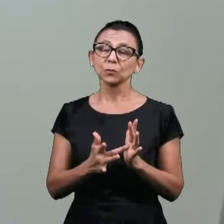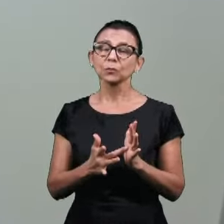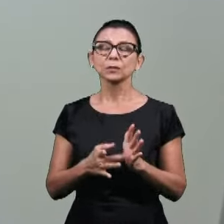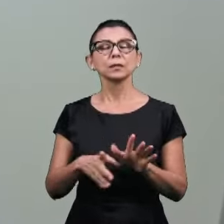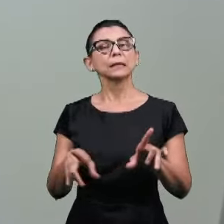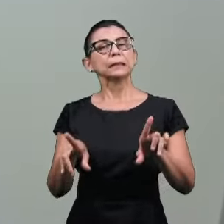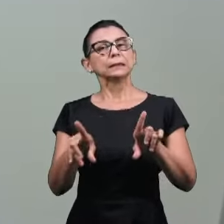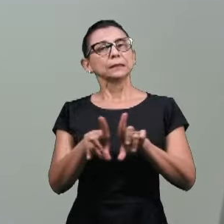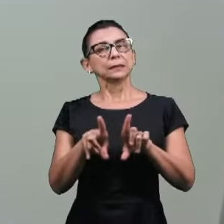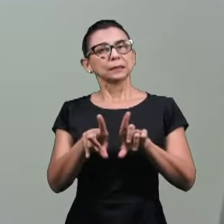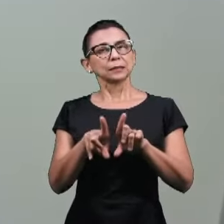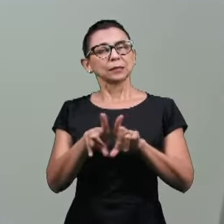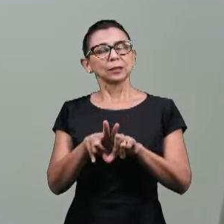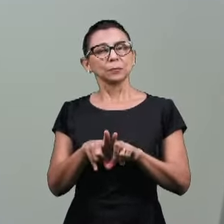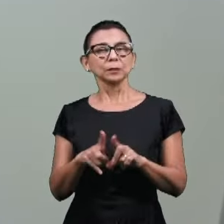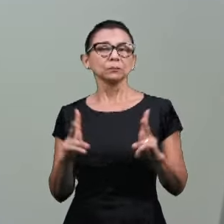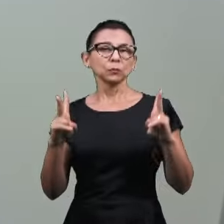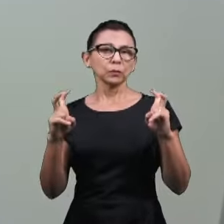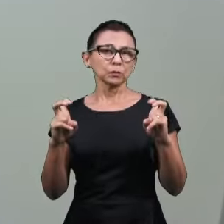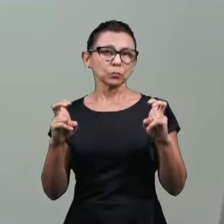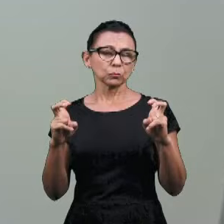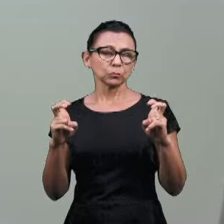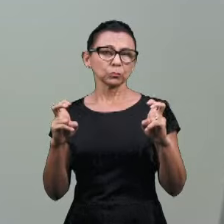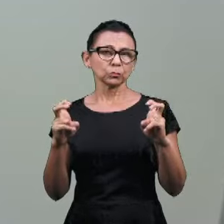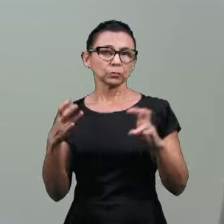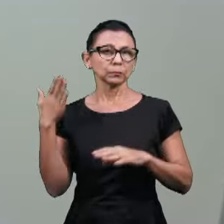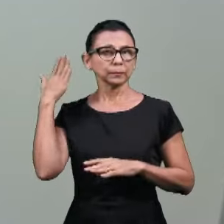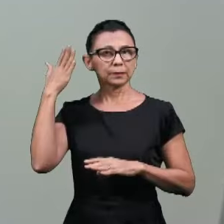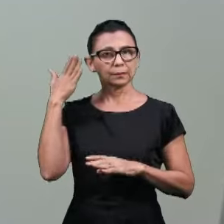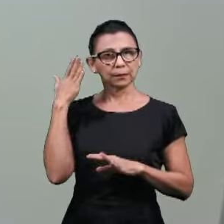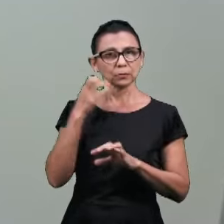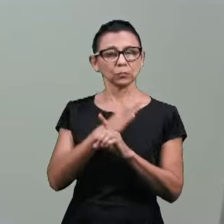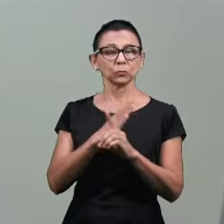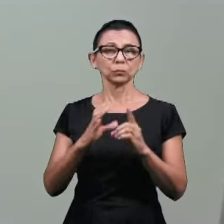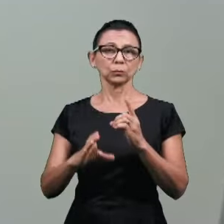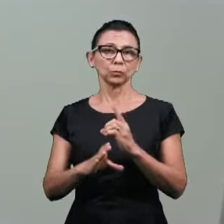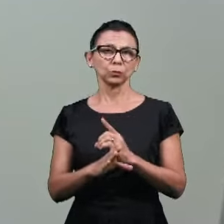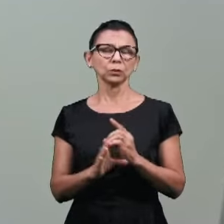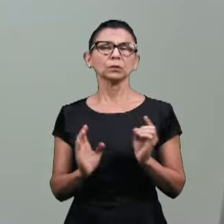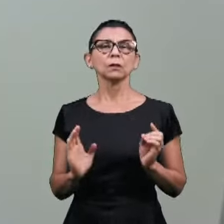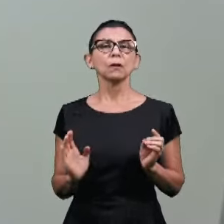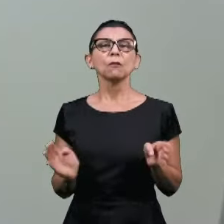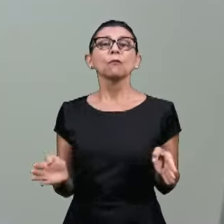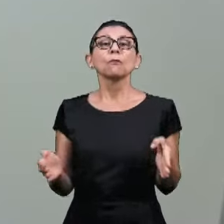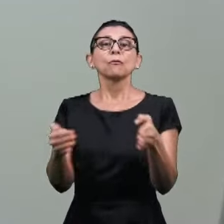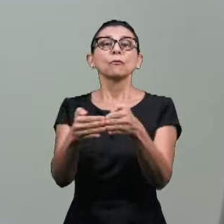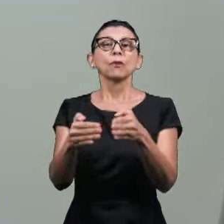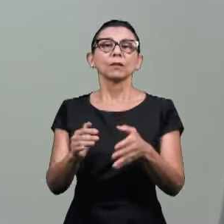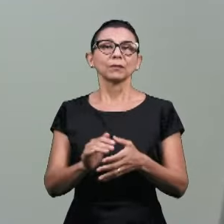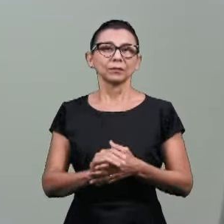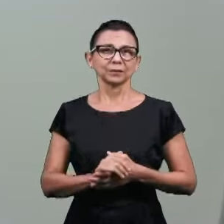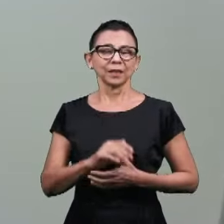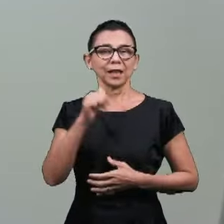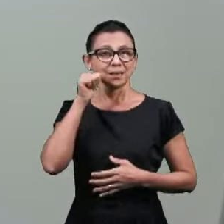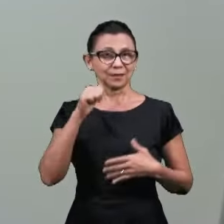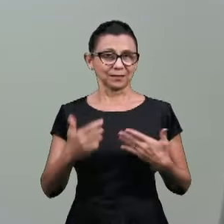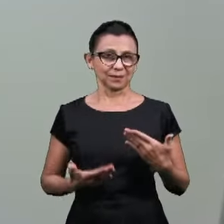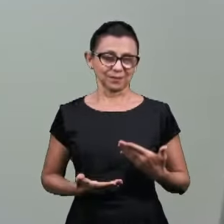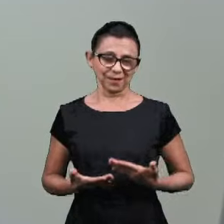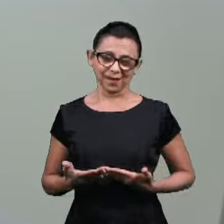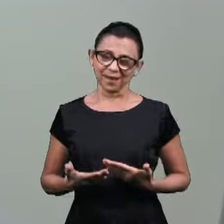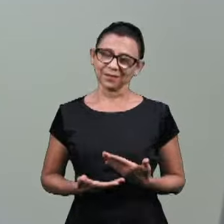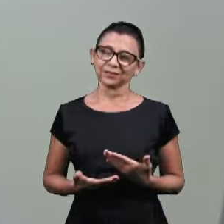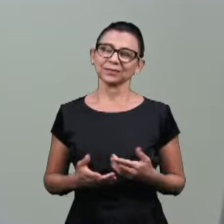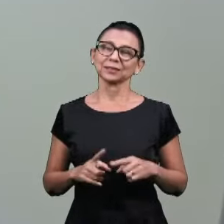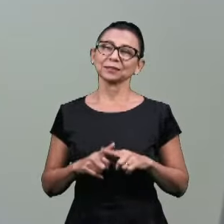ministrada no culto de hoje à noite. O culto de hoje à noite é voltado aí para as servas do Senhor, culto de senhoras, mas é